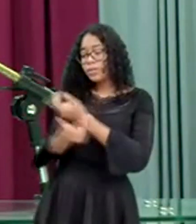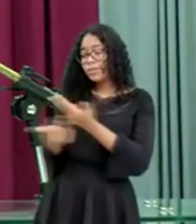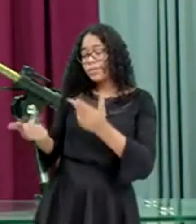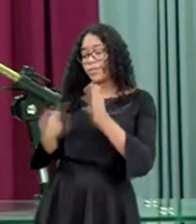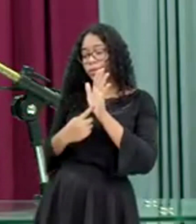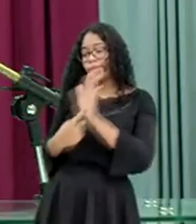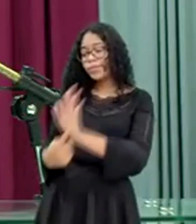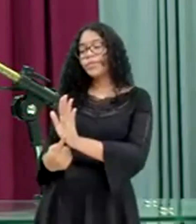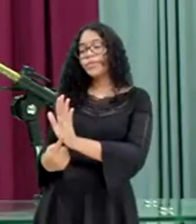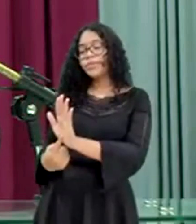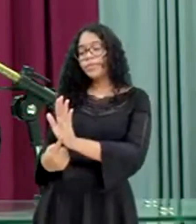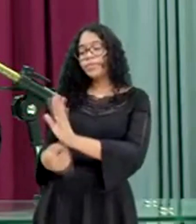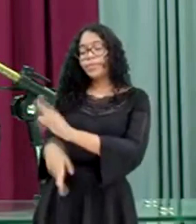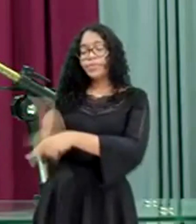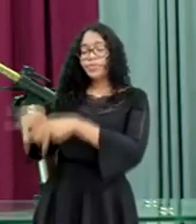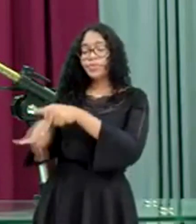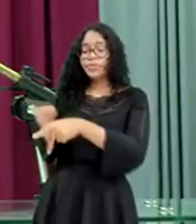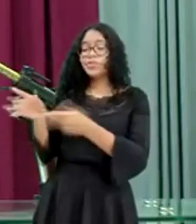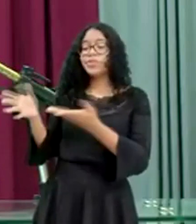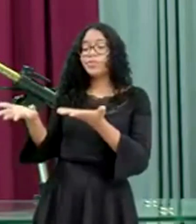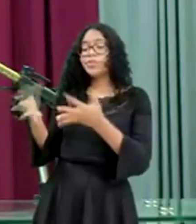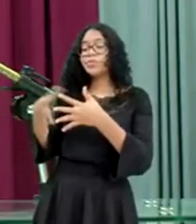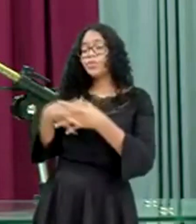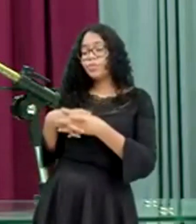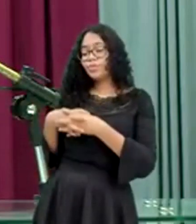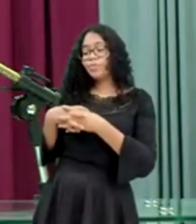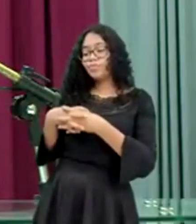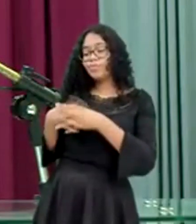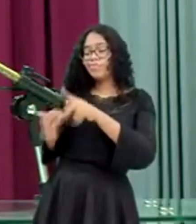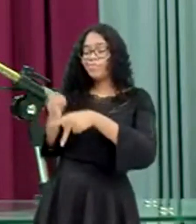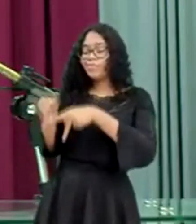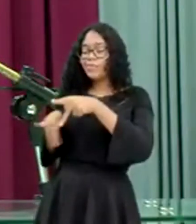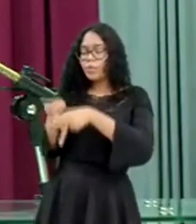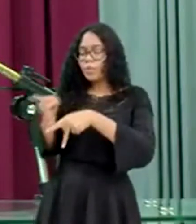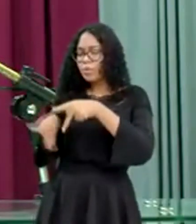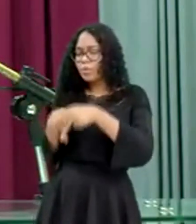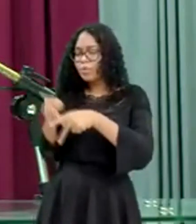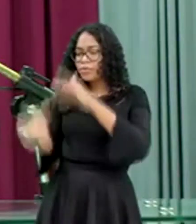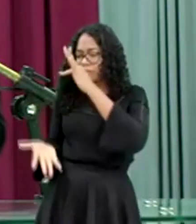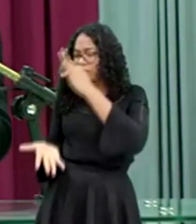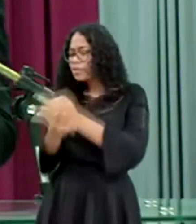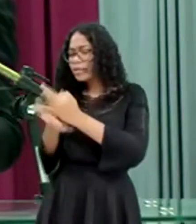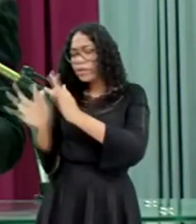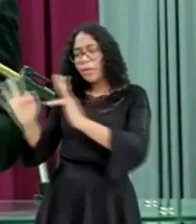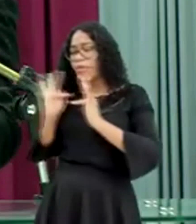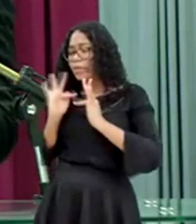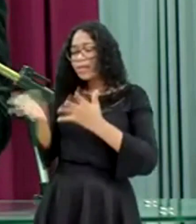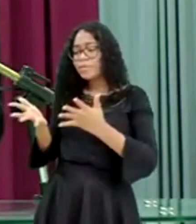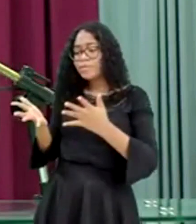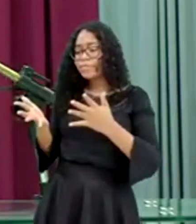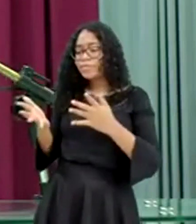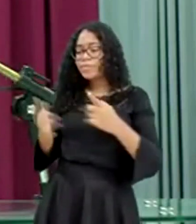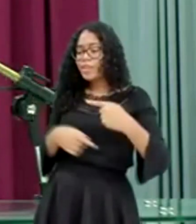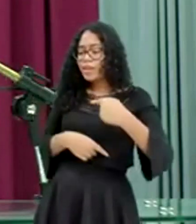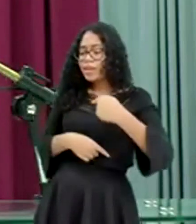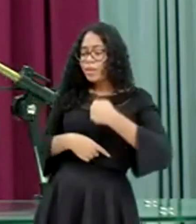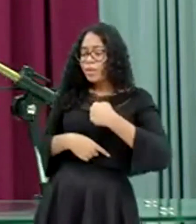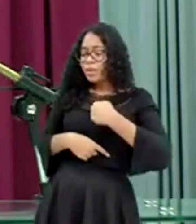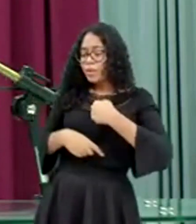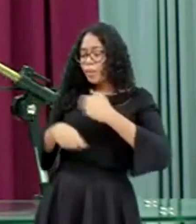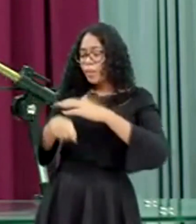meio deles? Até quando este povo vai ser incrédulo, Moisés? Eu já fiz